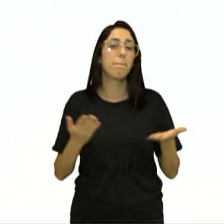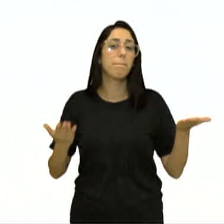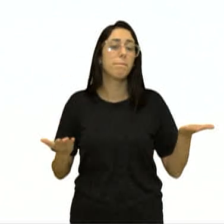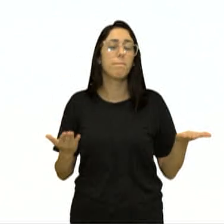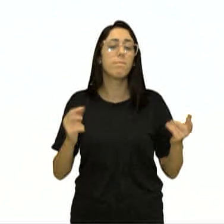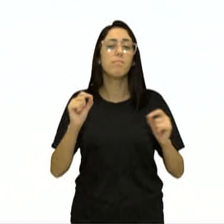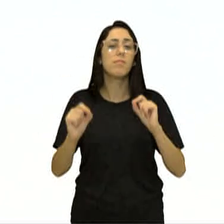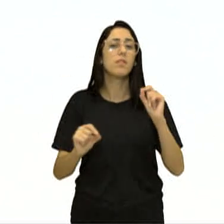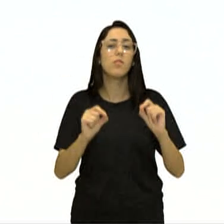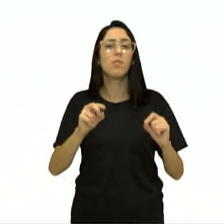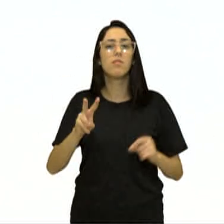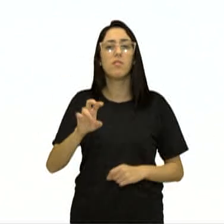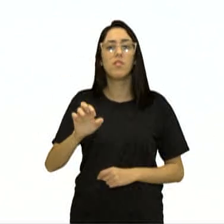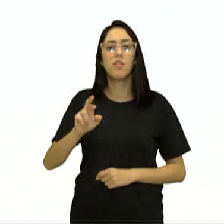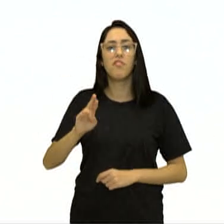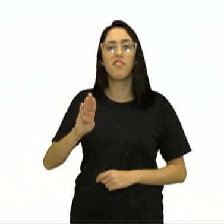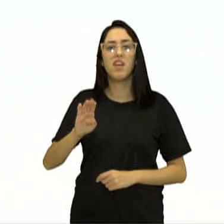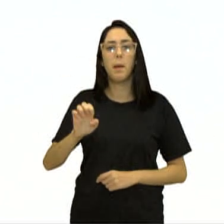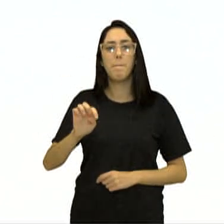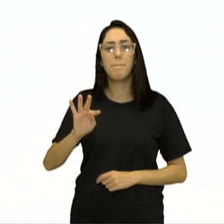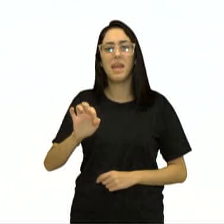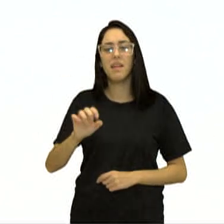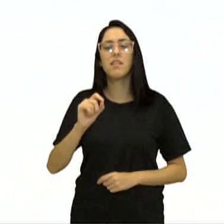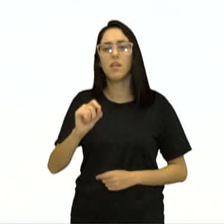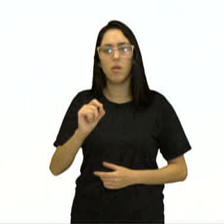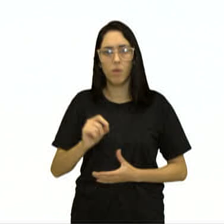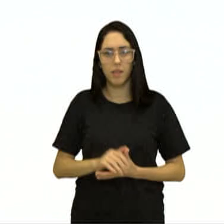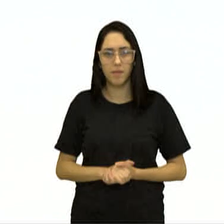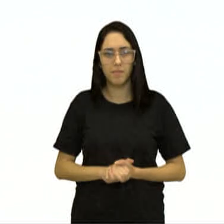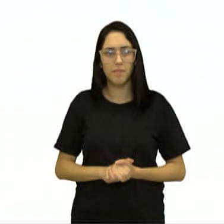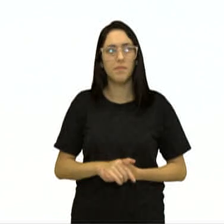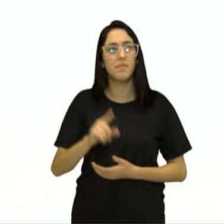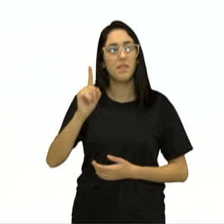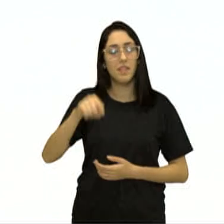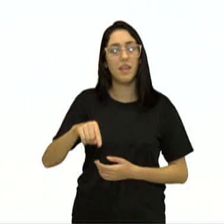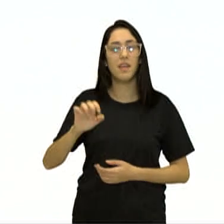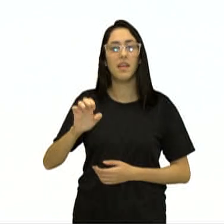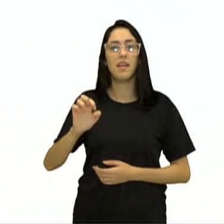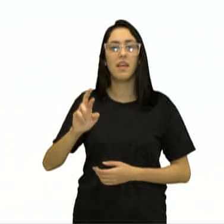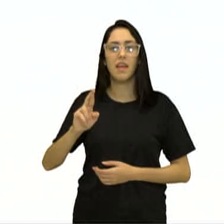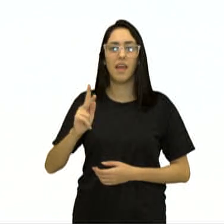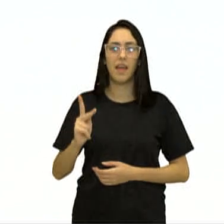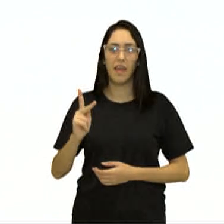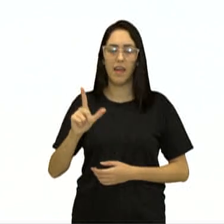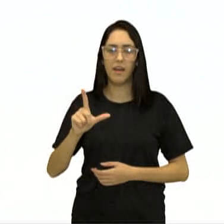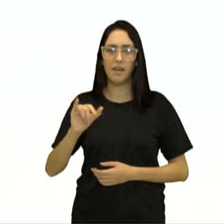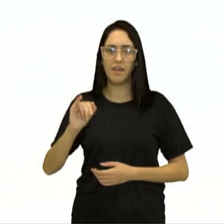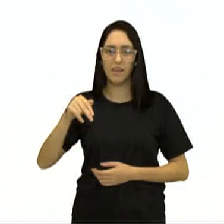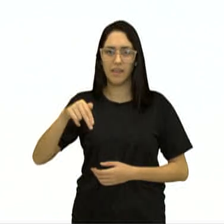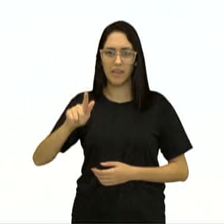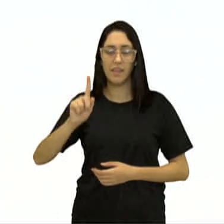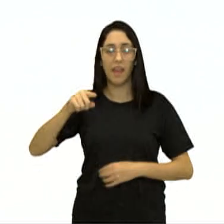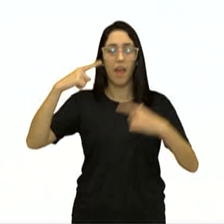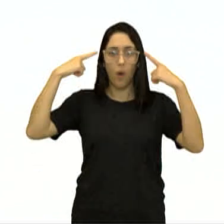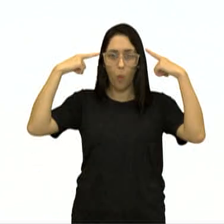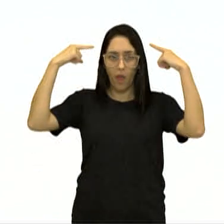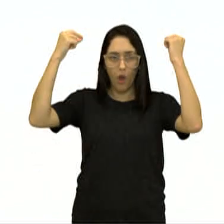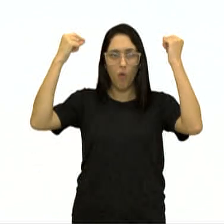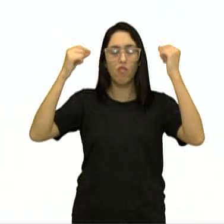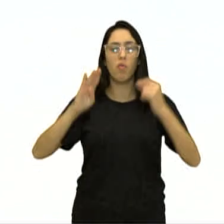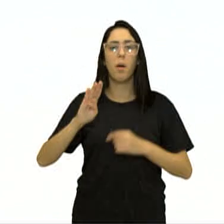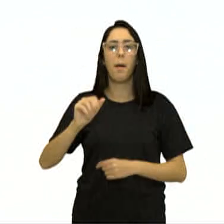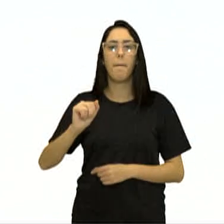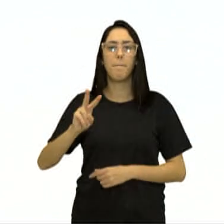o verbete que está falando aqui. É o Erkling, que é o elfo da Bavária. Aqui nós temos